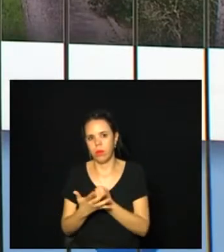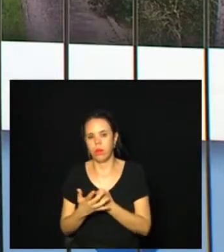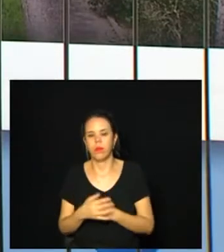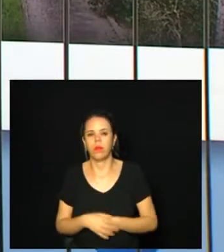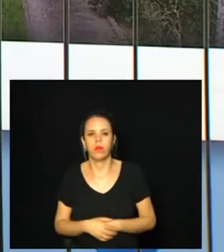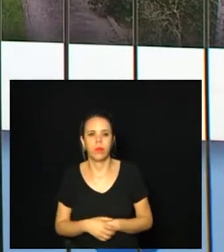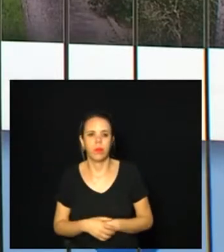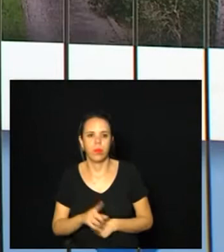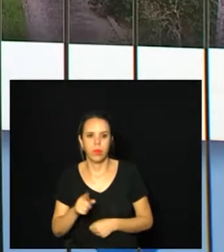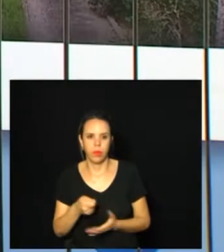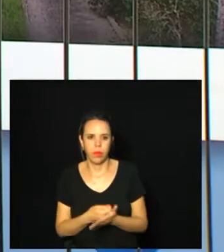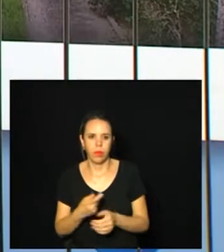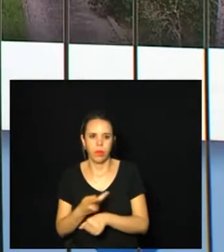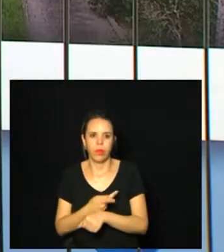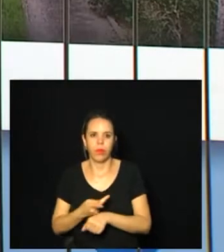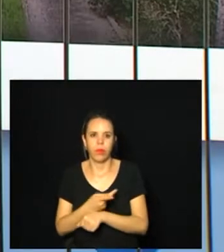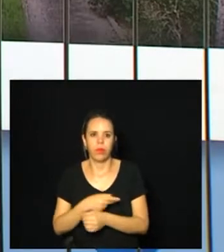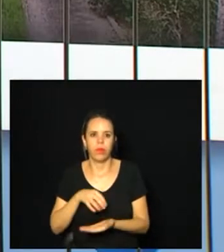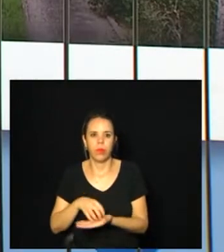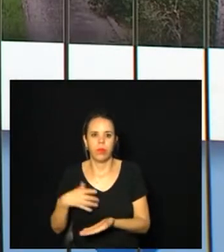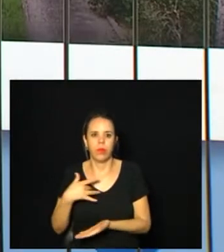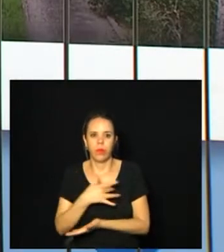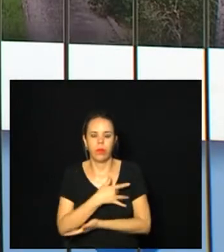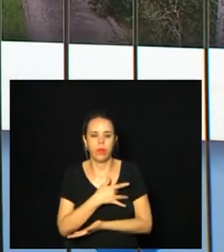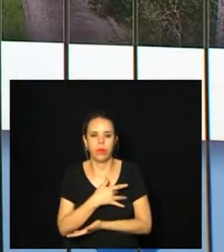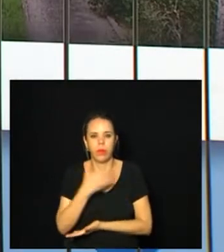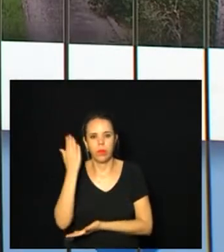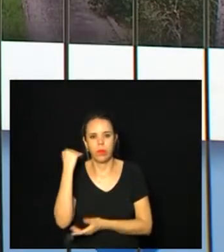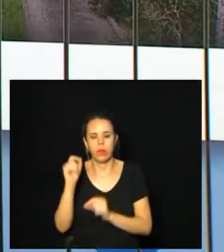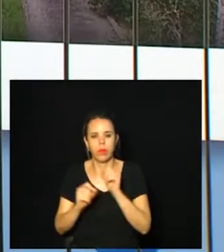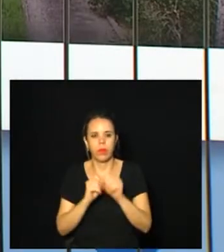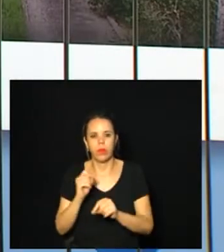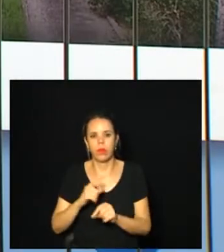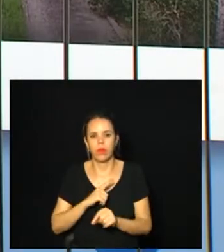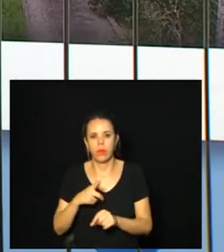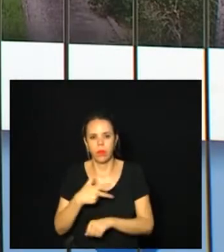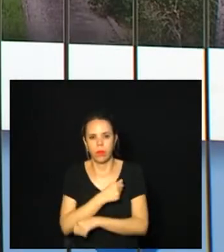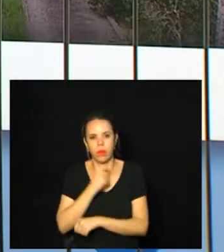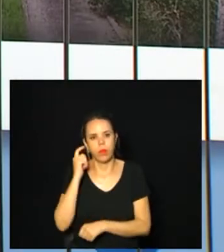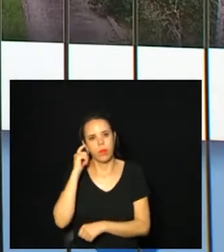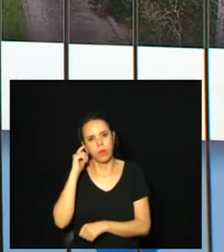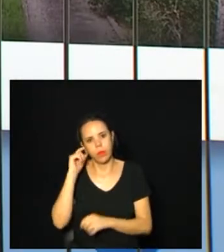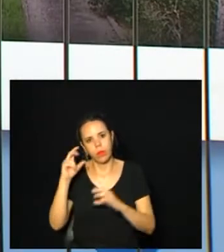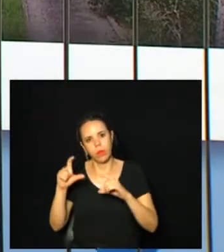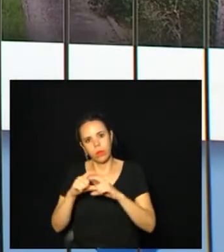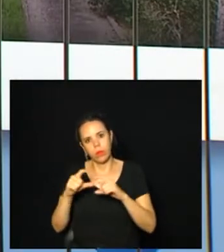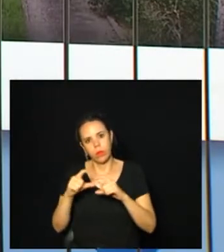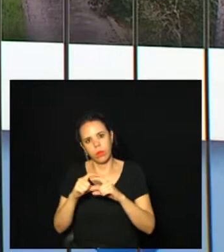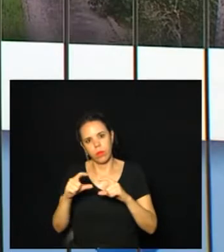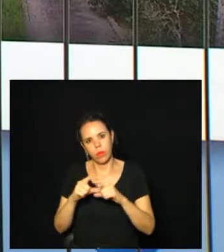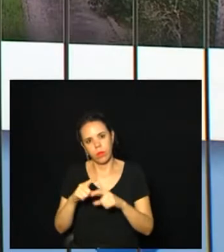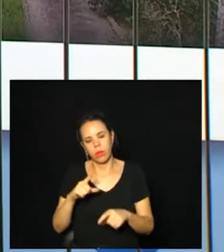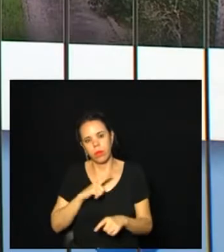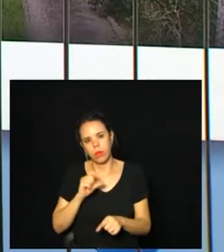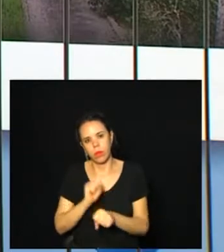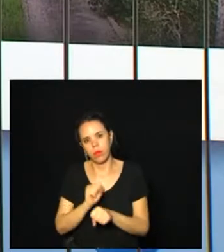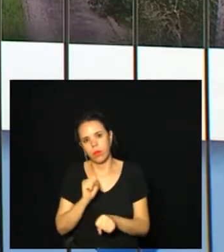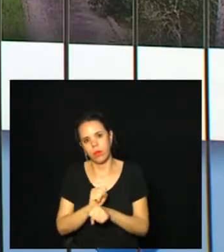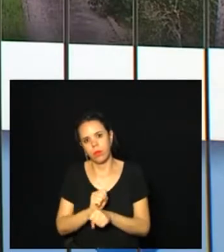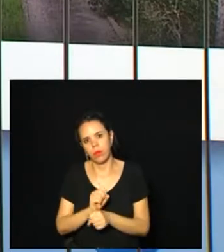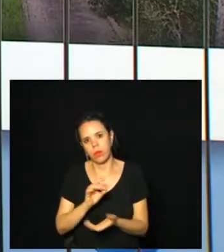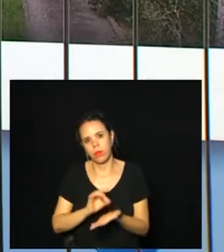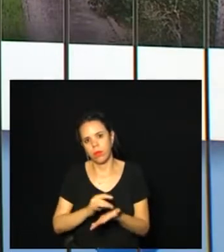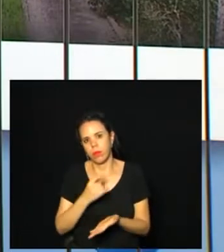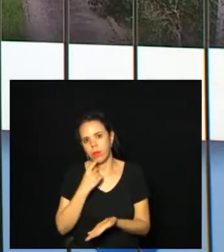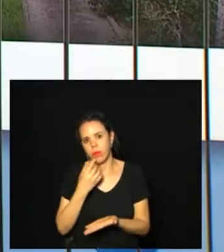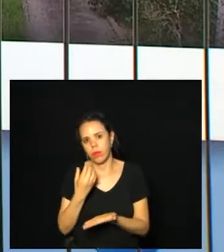Covid-19, deve procurar o centro de saúde para saber se eles têm a vacina da Pfizer ou então vai ter que aguardar realmente